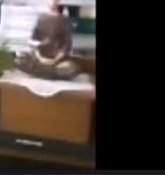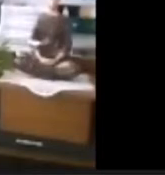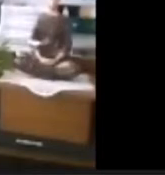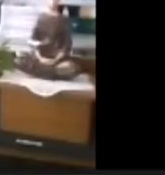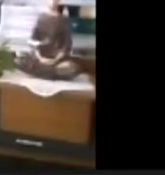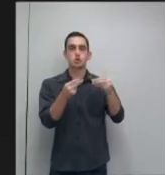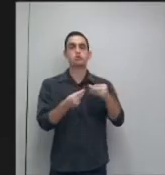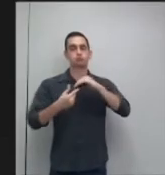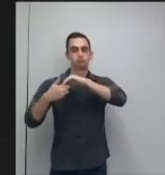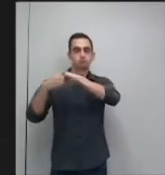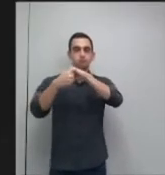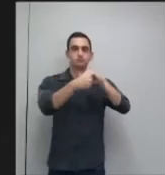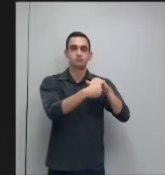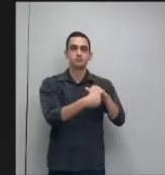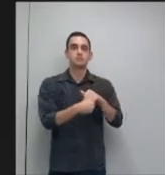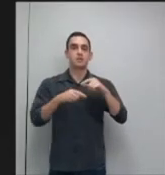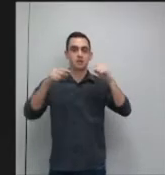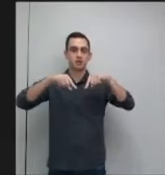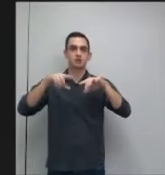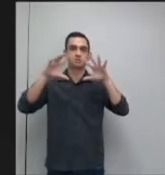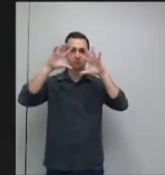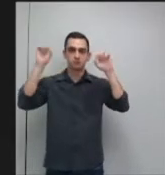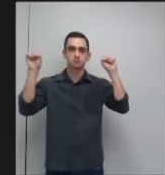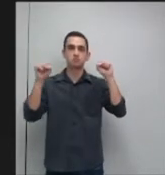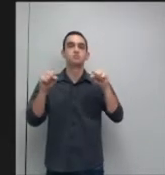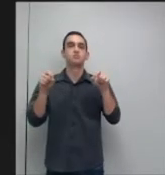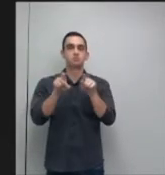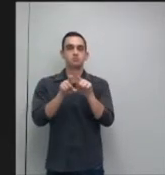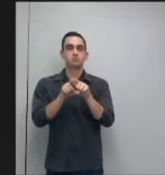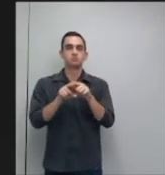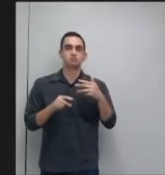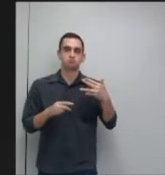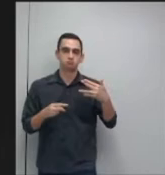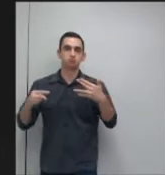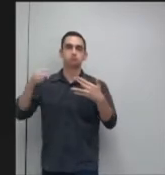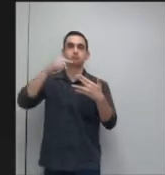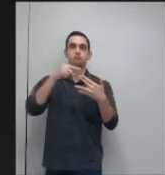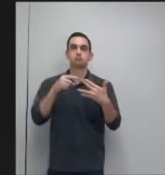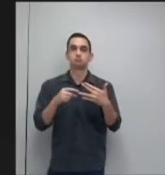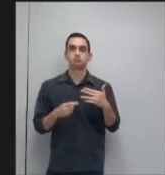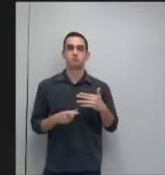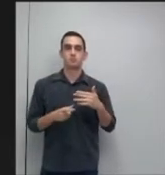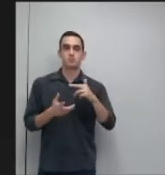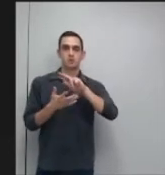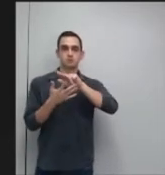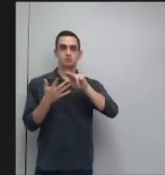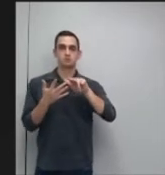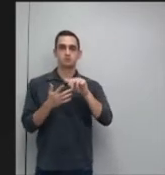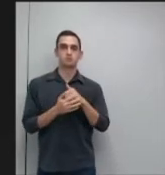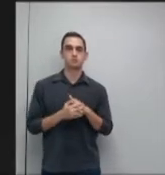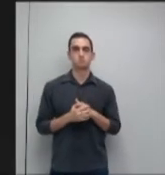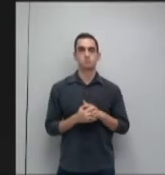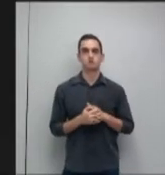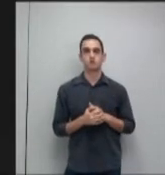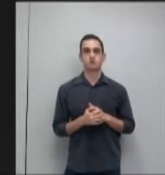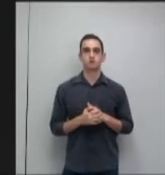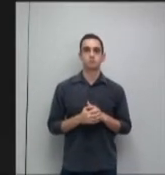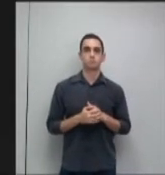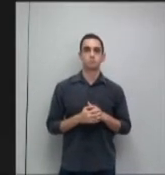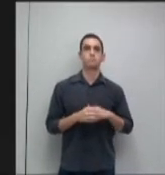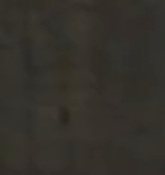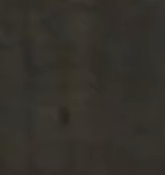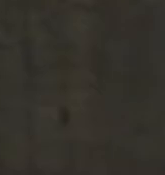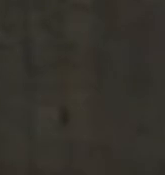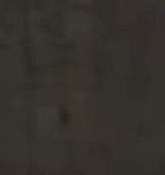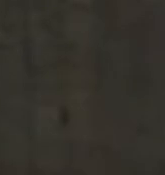consideradas indevidas a menos que se refiram a compra prestações vencidas ou utilização de serviços anteriores a solicitação de